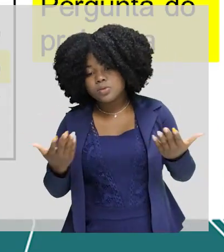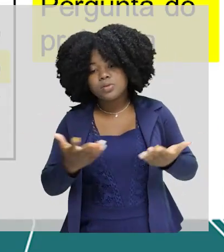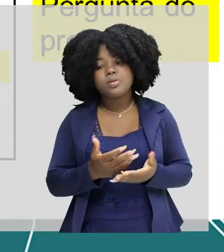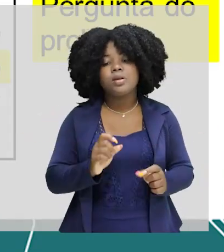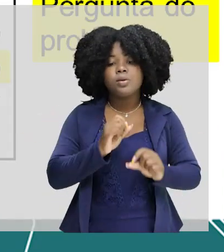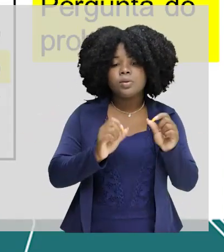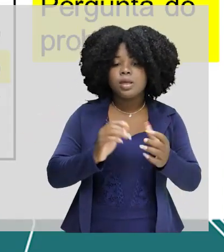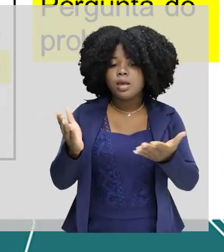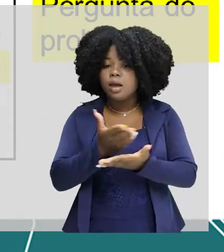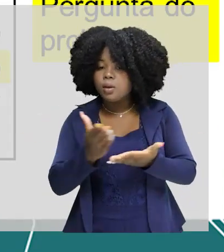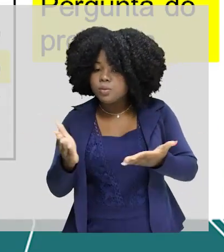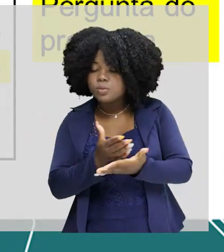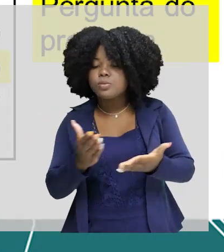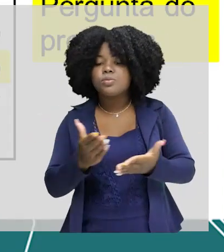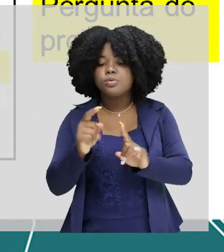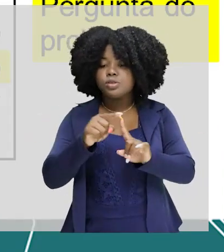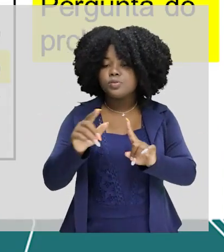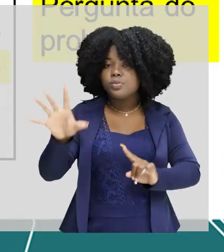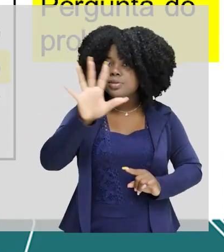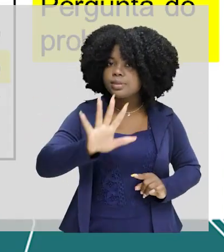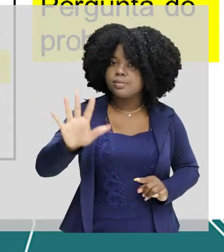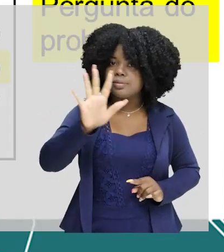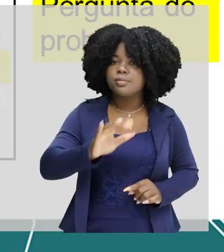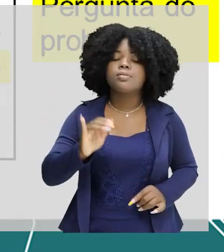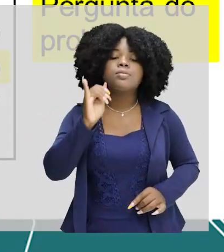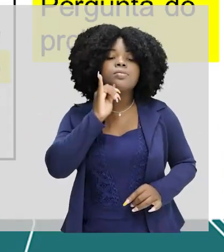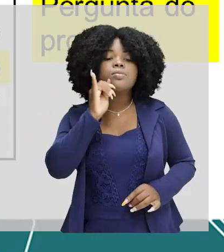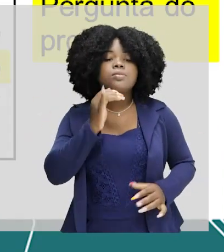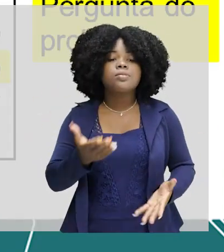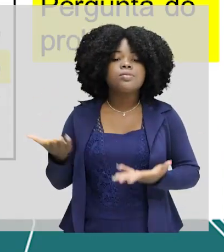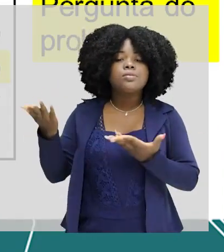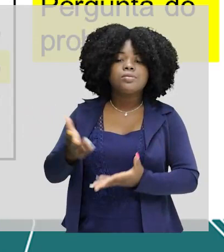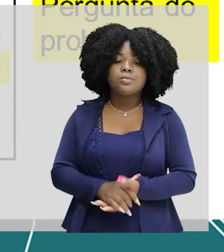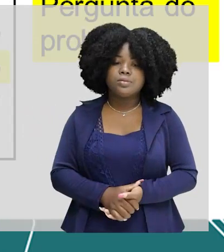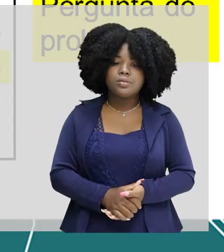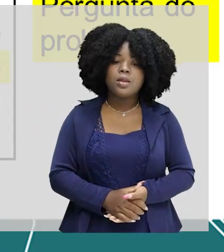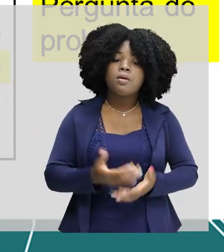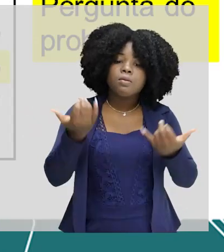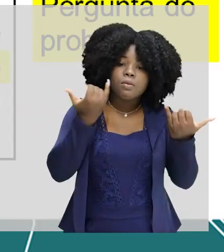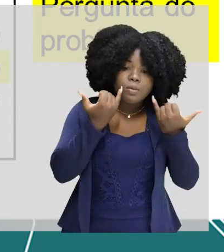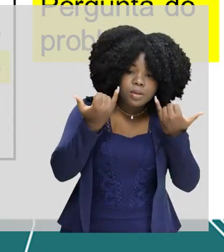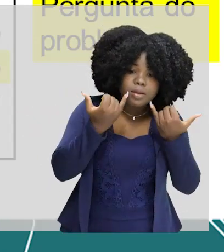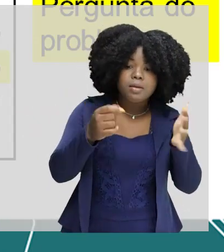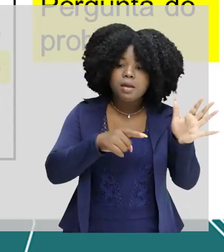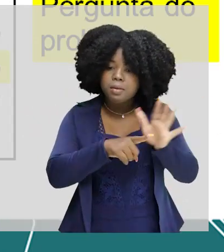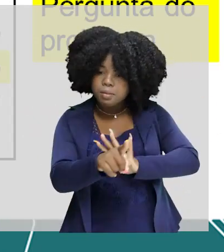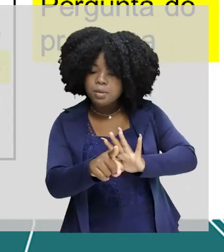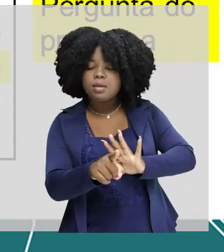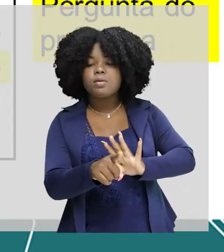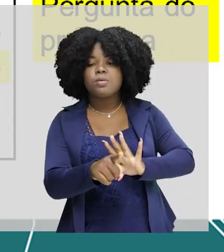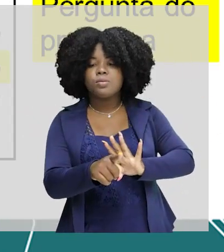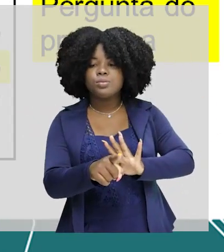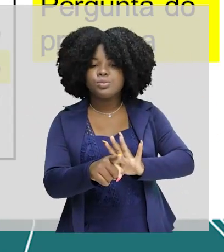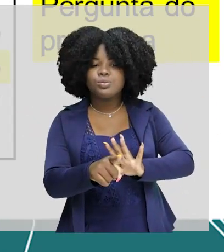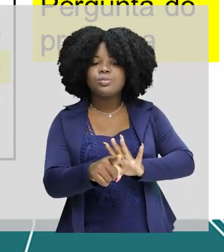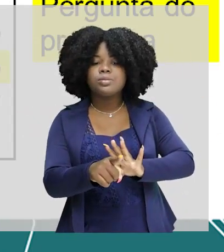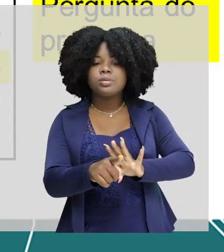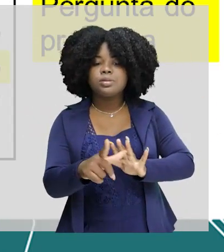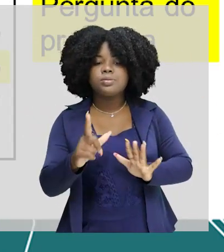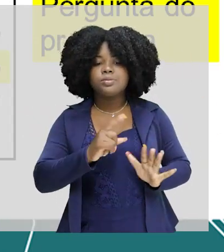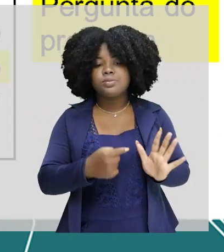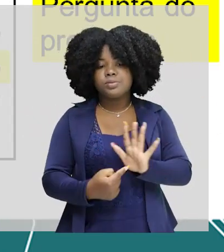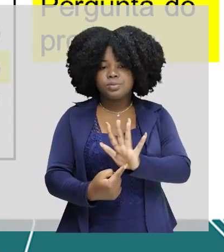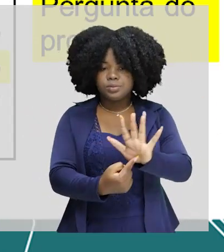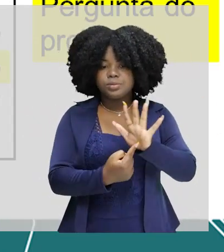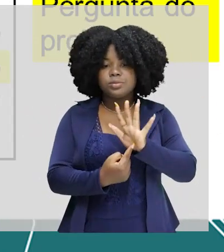casos gerais. Por exemplo, quando o dado e a pergunta do problema são